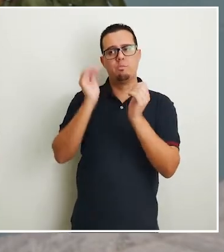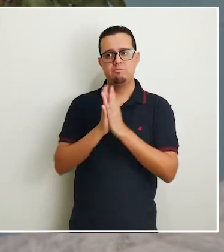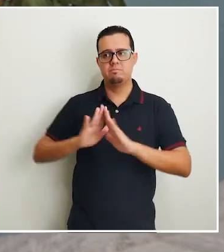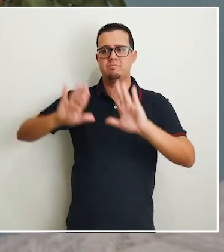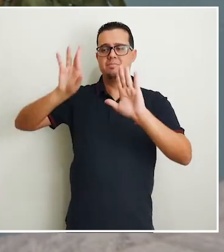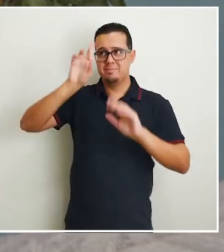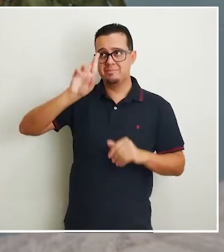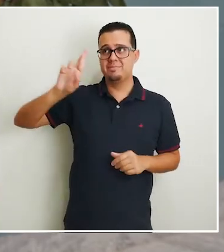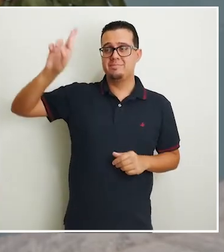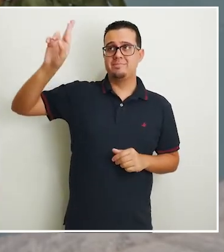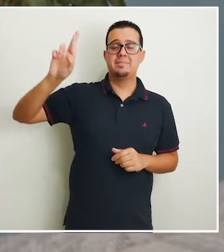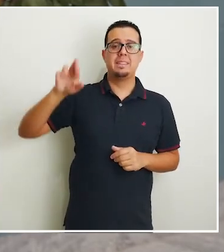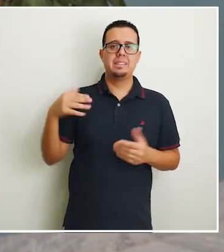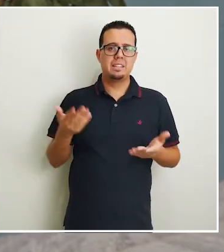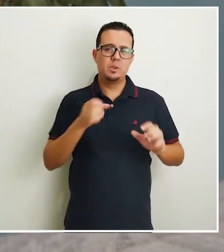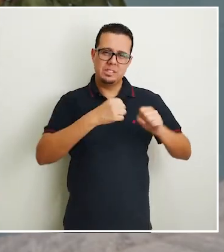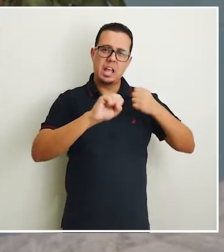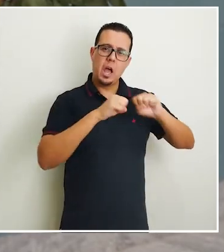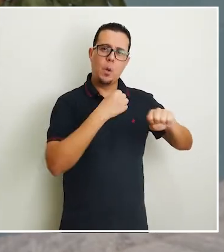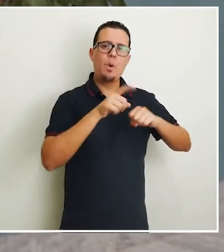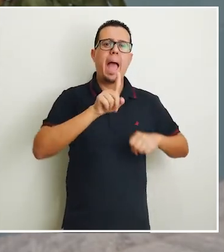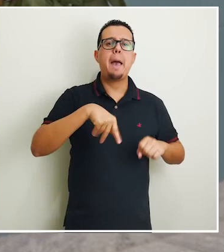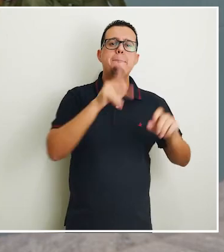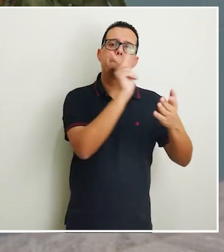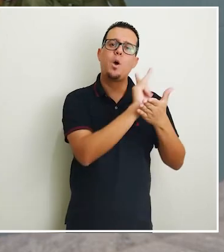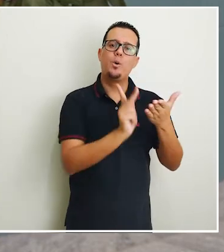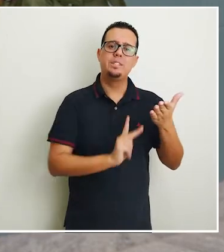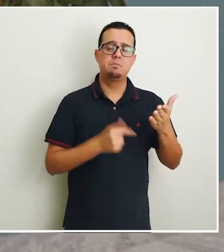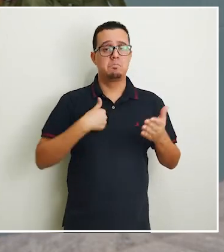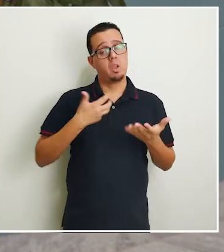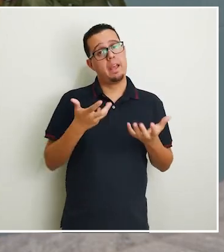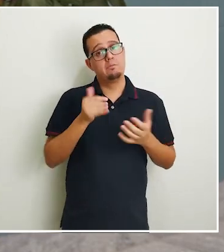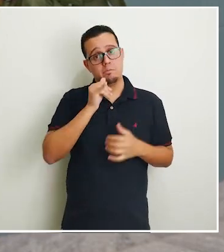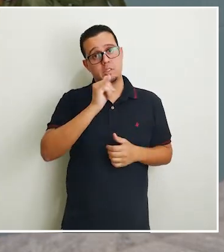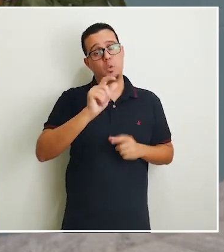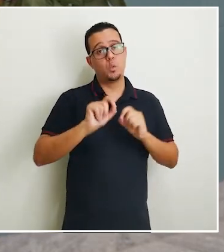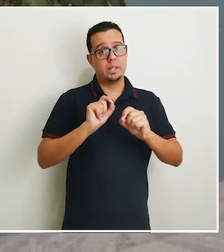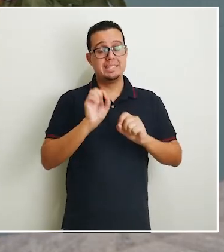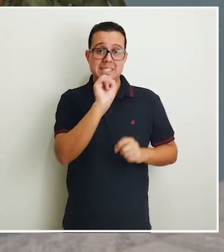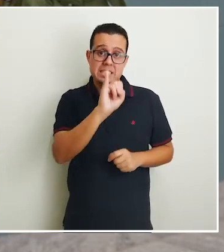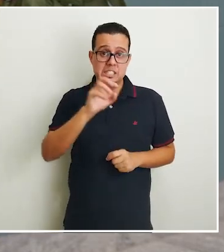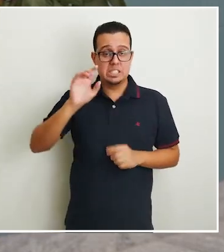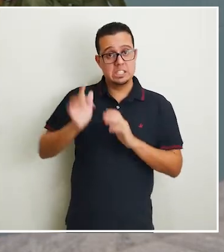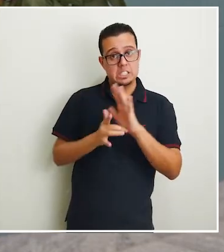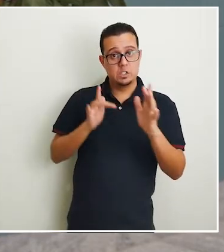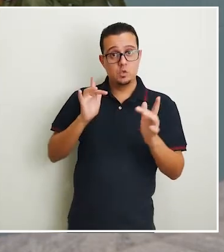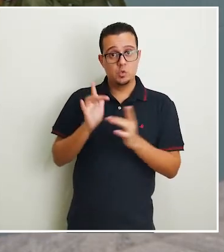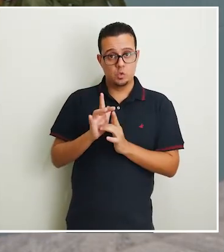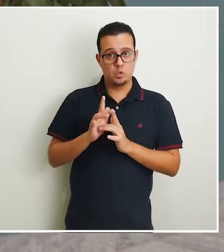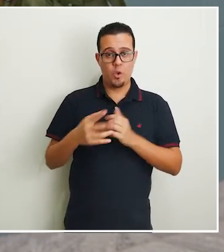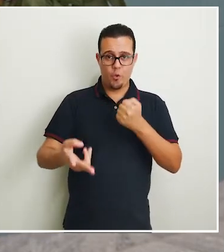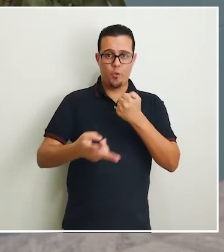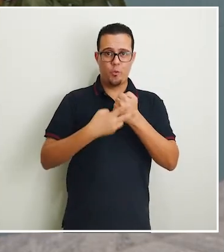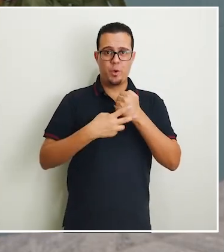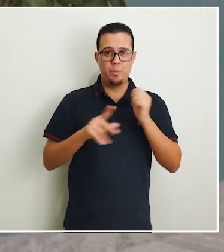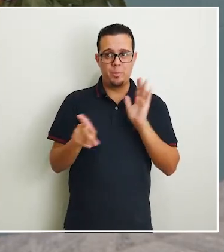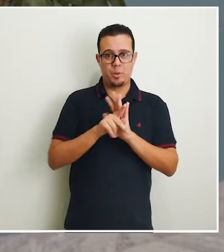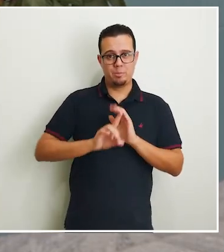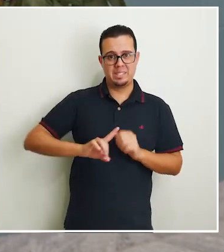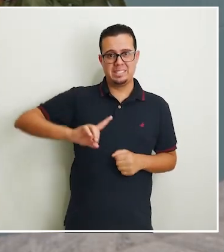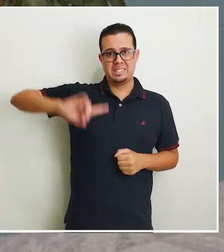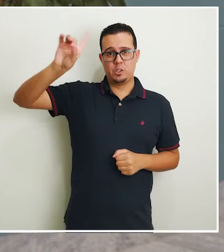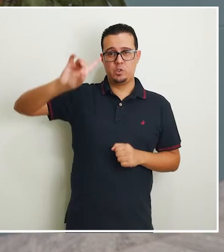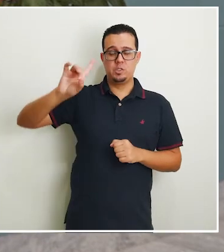Deus. Os salmos são poesias. Eu queria dizer para você que se Jesus, o verbo de Deus, o